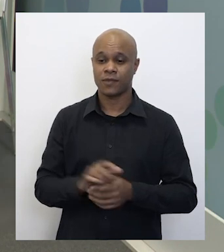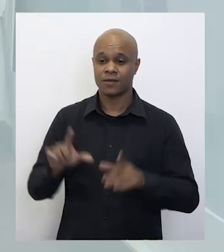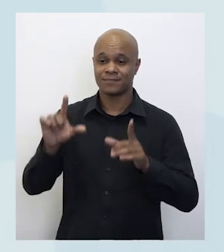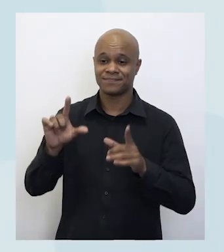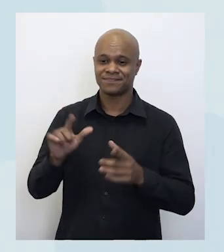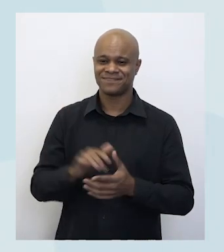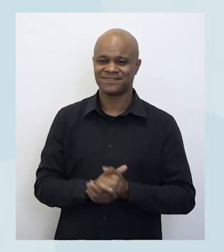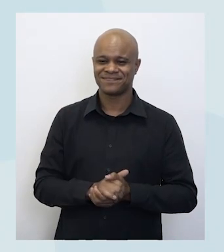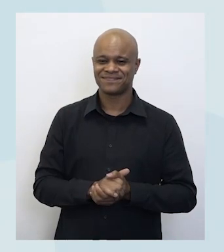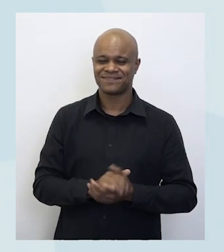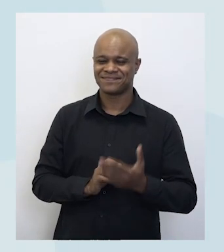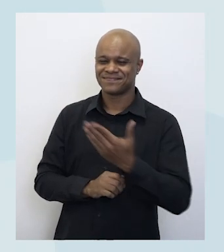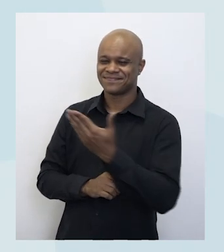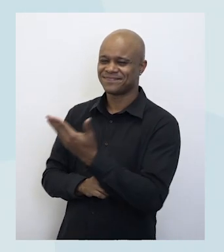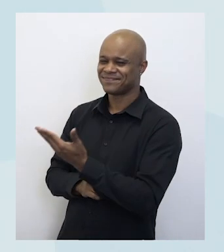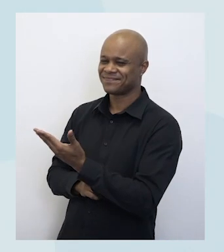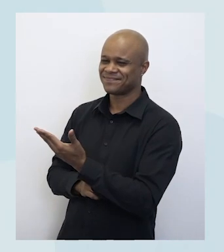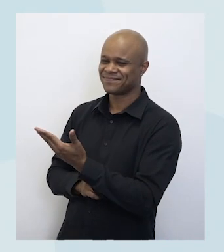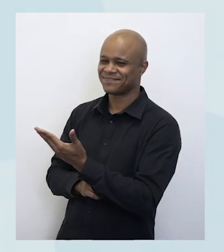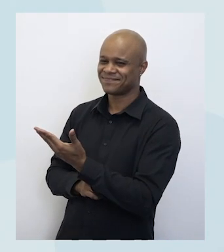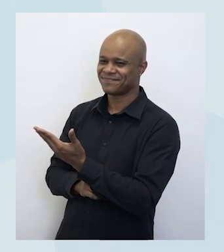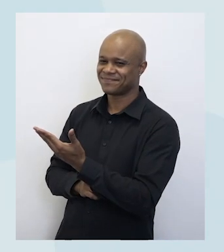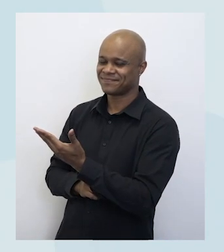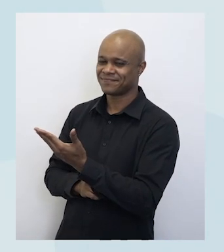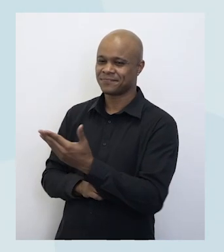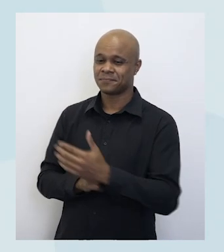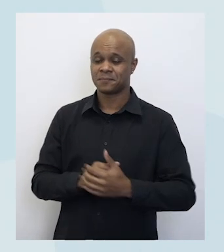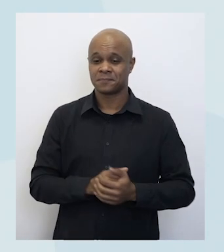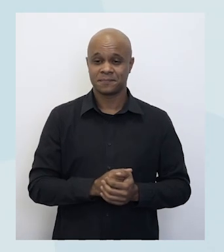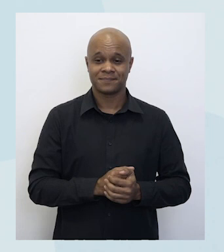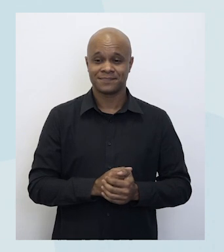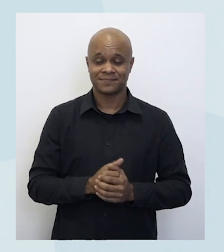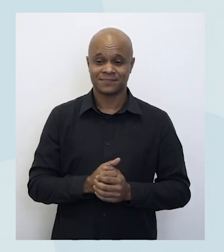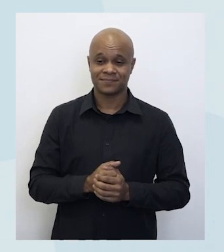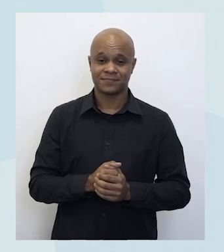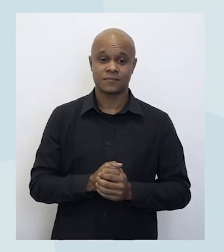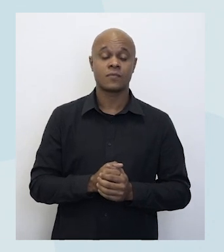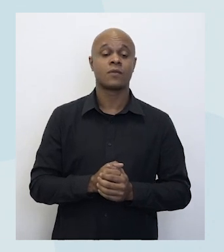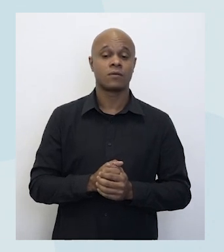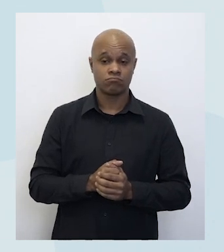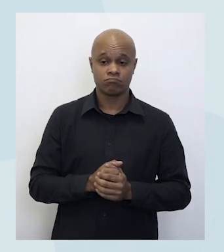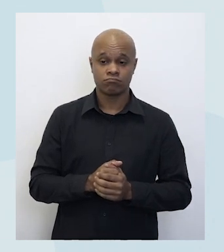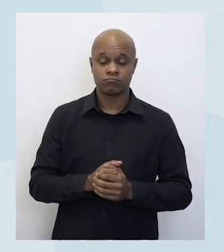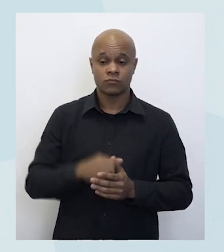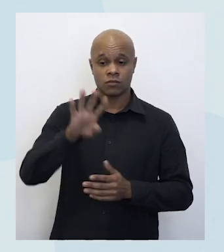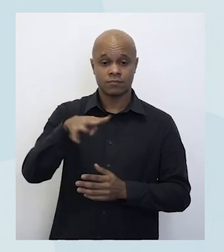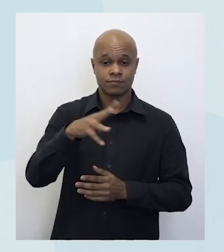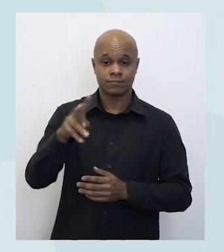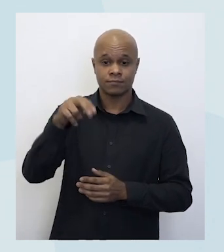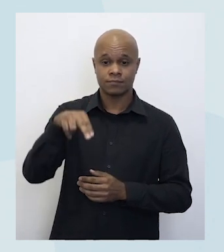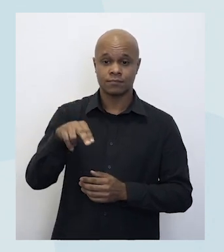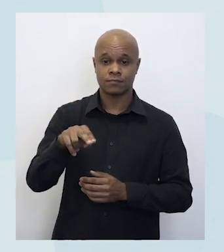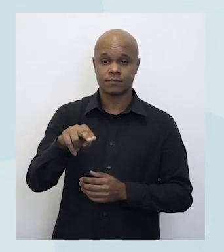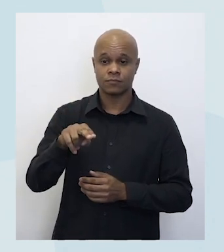O que ele fala? Ele quer a constante de equilíbrio. E na tabela ele te deu lá reagente e produto. N2O4, que é o